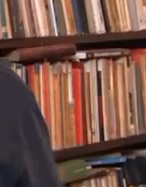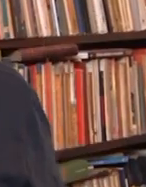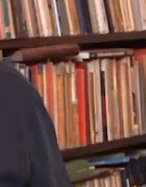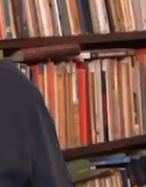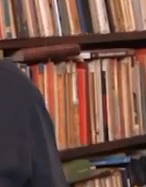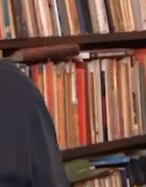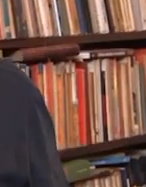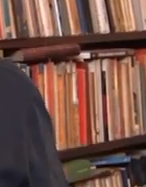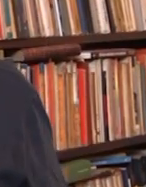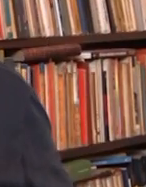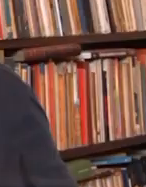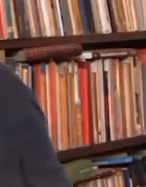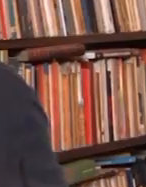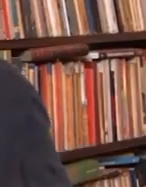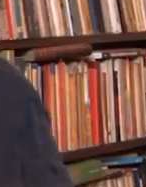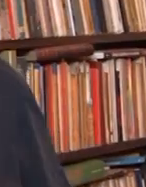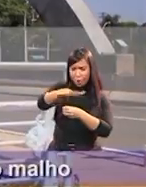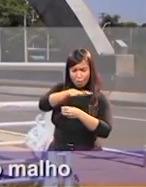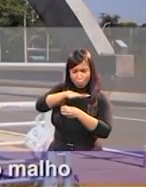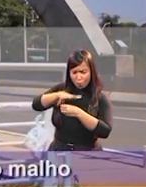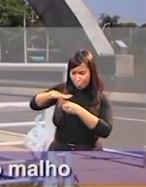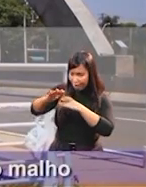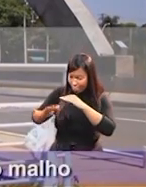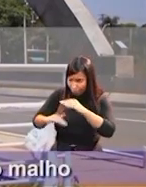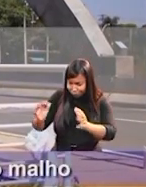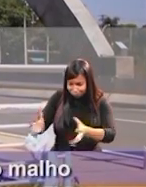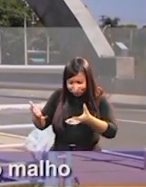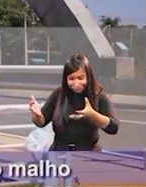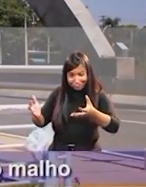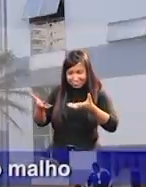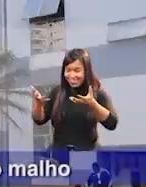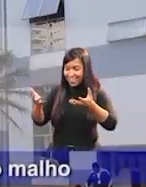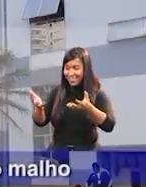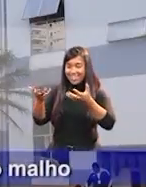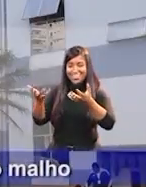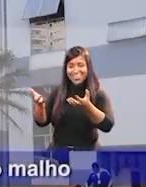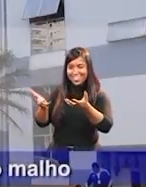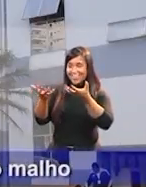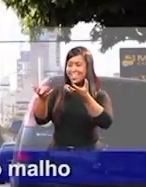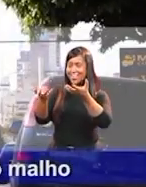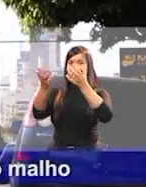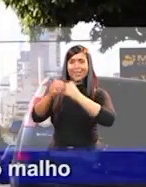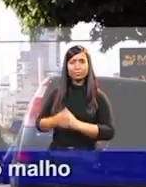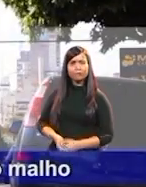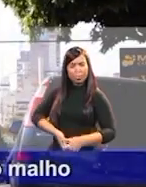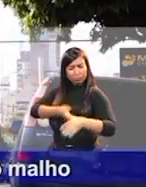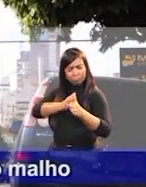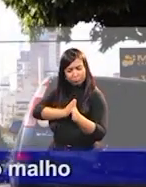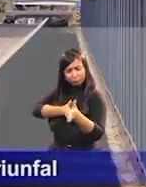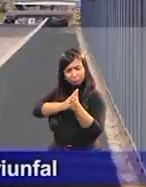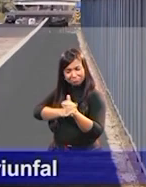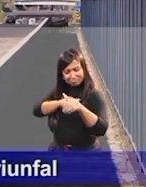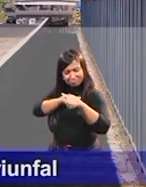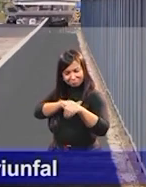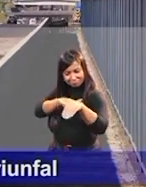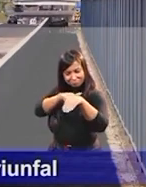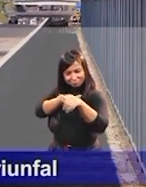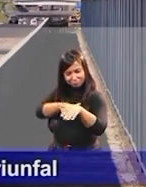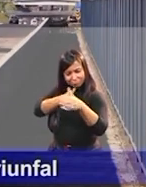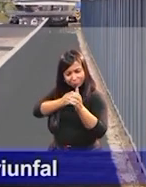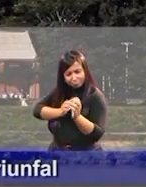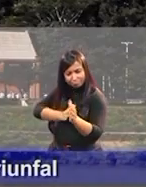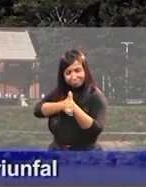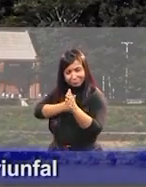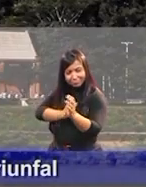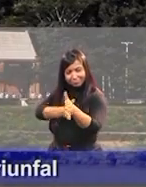que é o autor dessa bela letra do nosso hino. Minha cidade ao compasso do malho vai